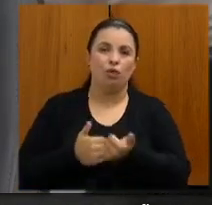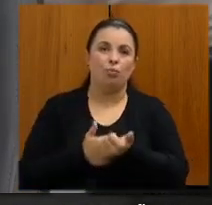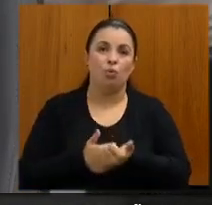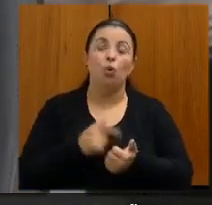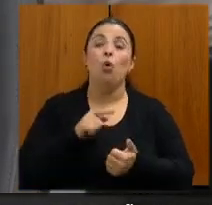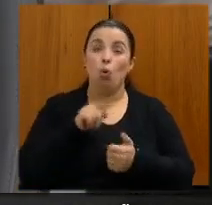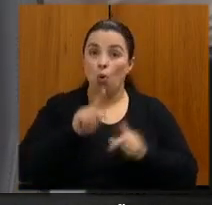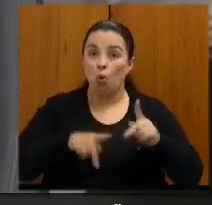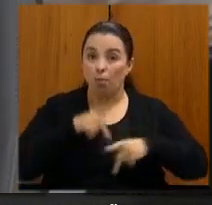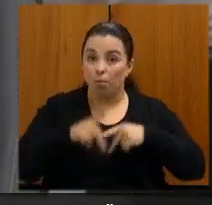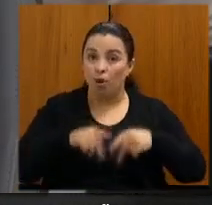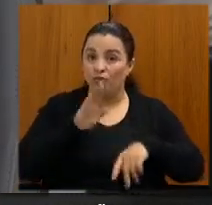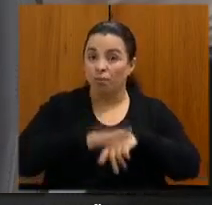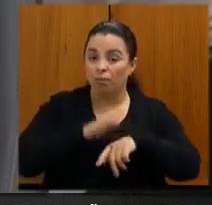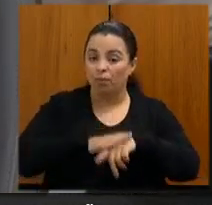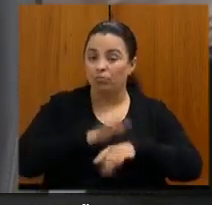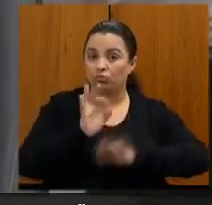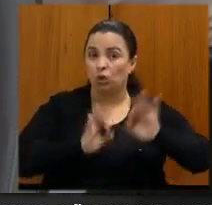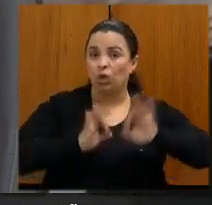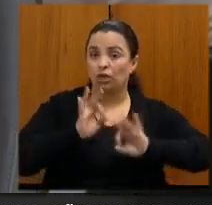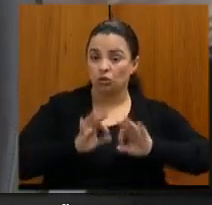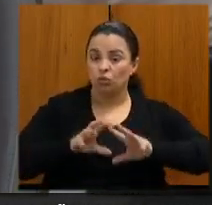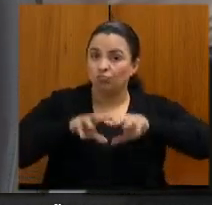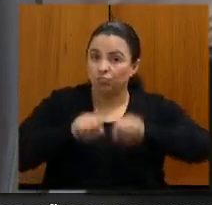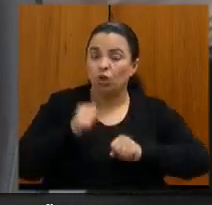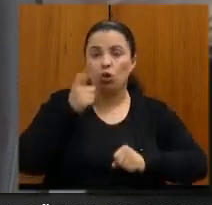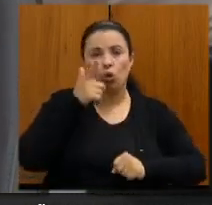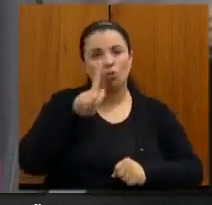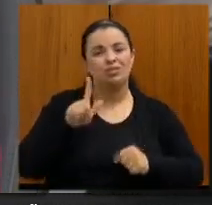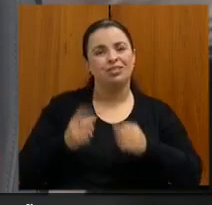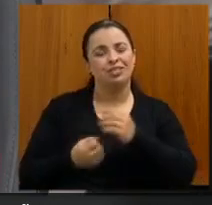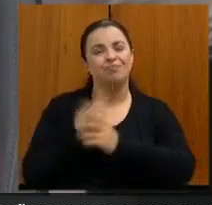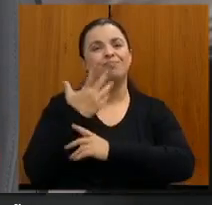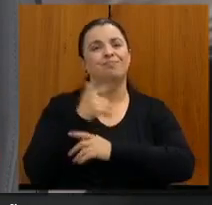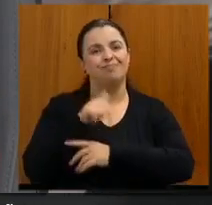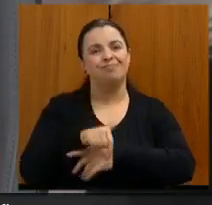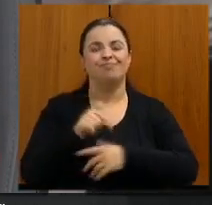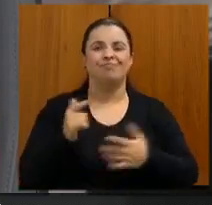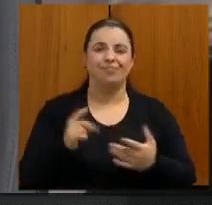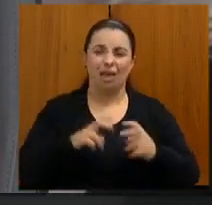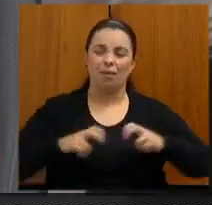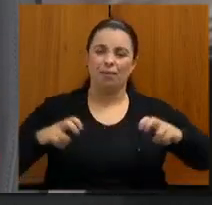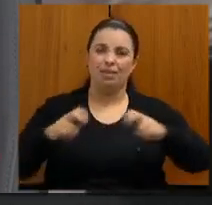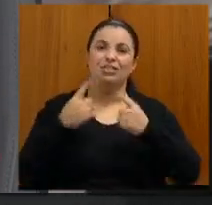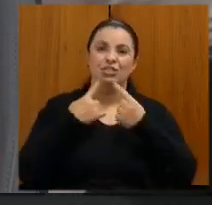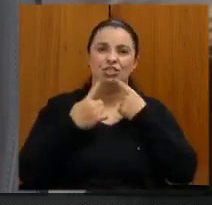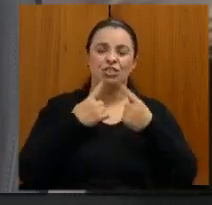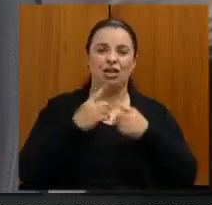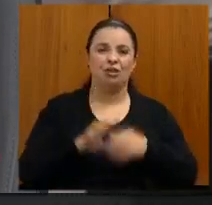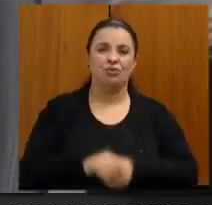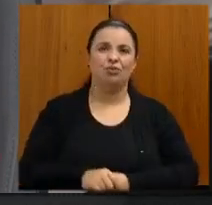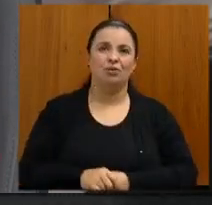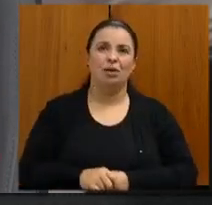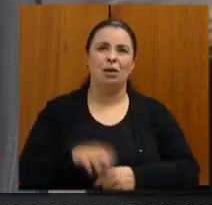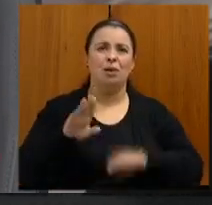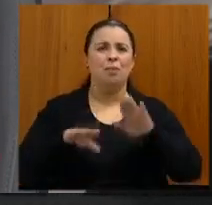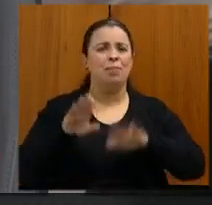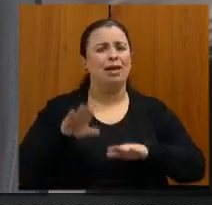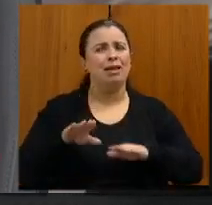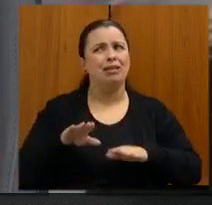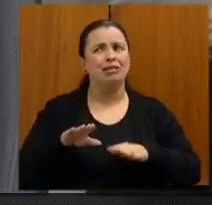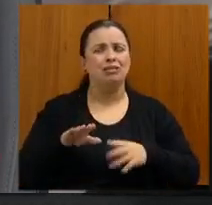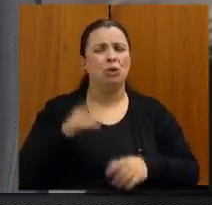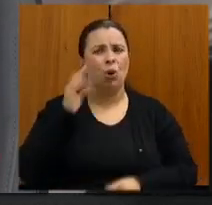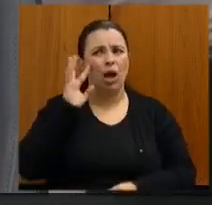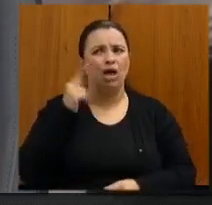tomou e conseguiu construir Então eu tenho dúvida eu tenho eu acho que a gente ainda também tem que disputar o conceito da